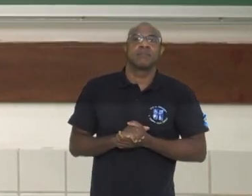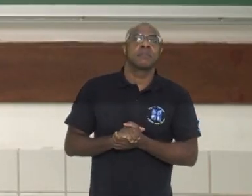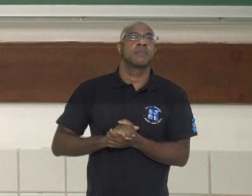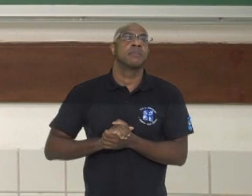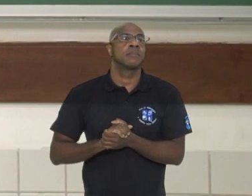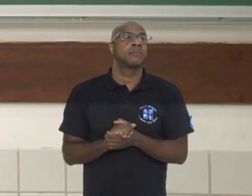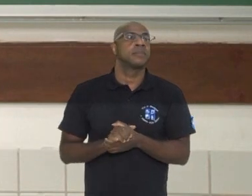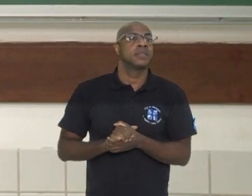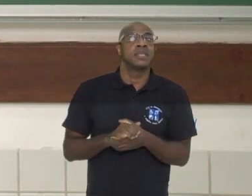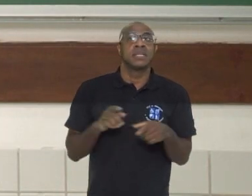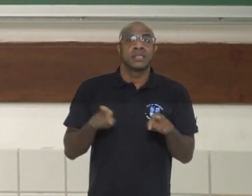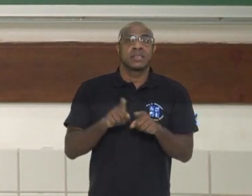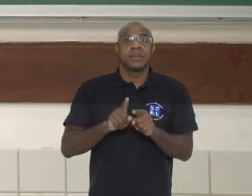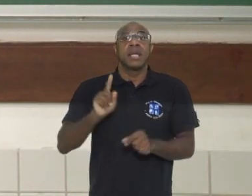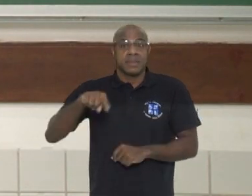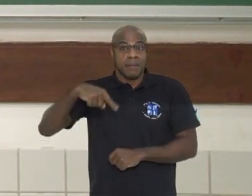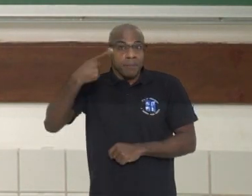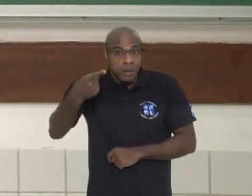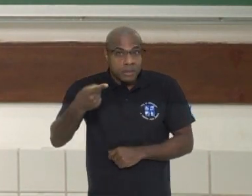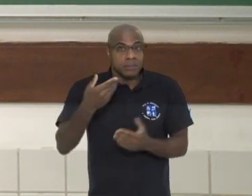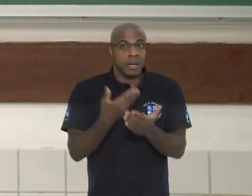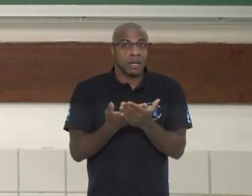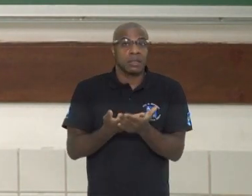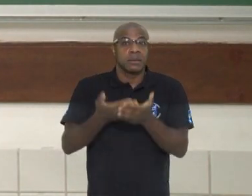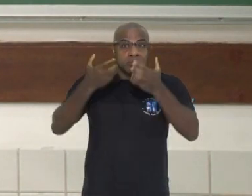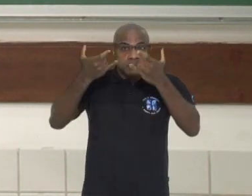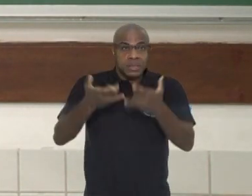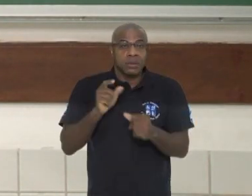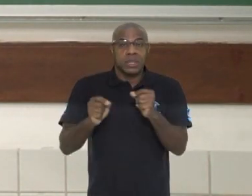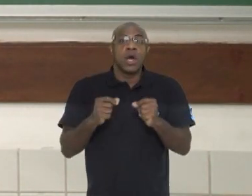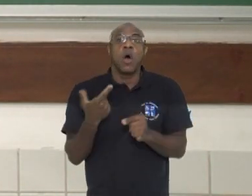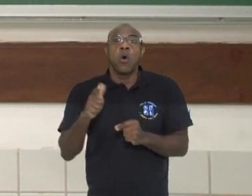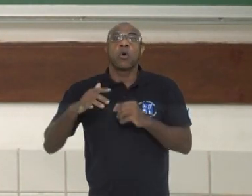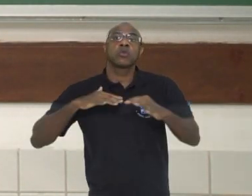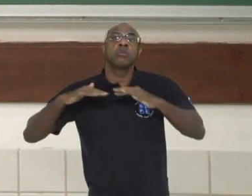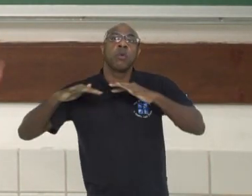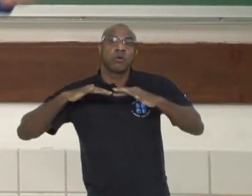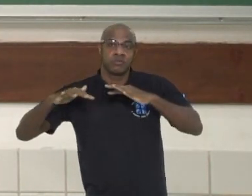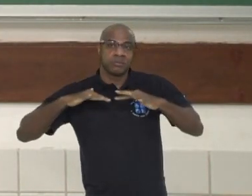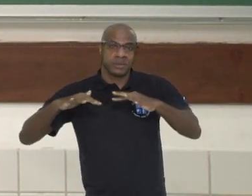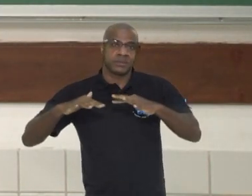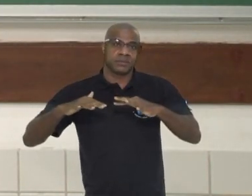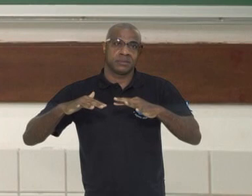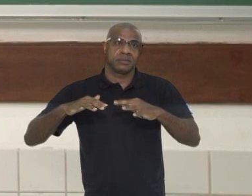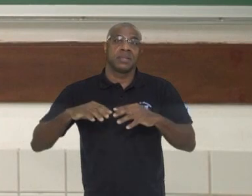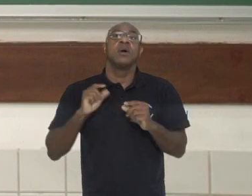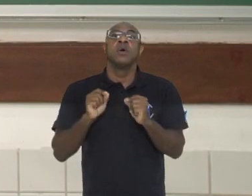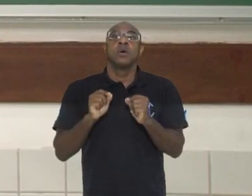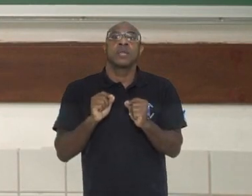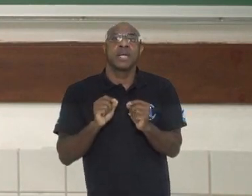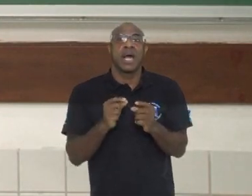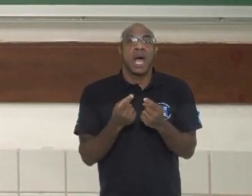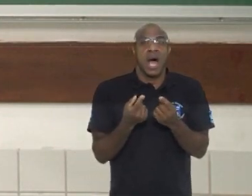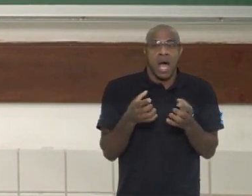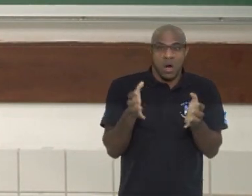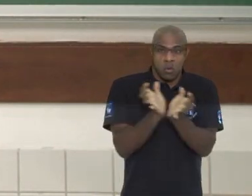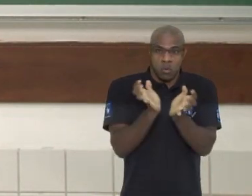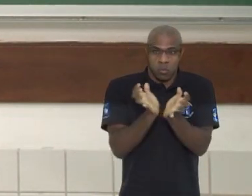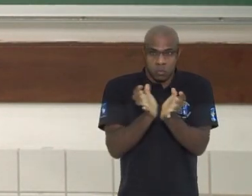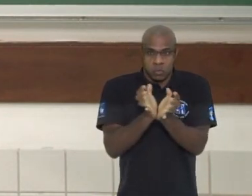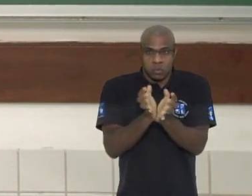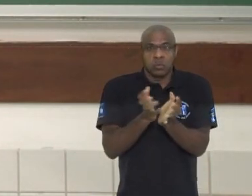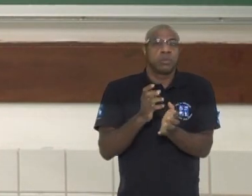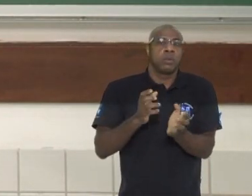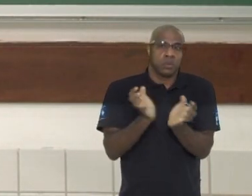tá? E na próxima aula vamos estudar sobre outro movimento contestatório, a Conjuração Baiana. Então é isso.